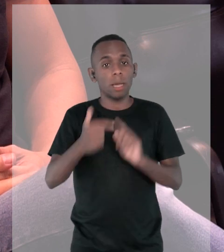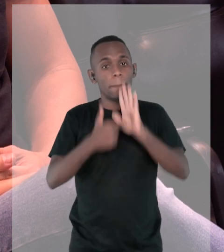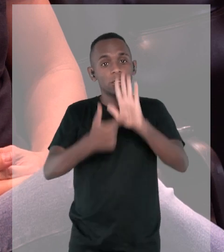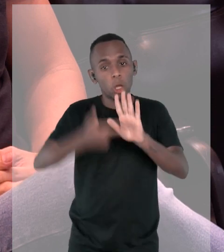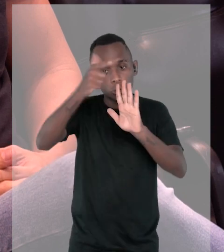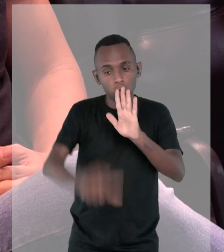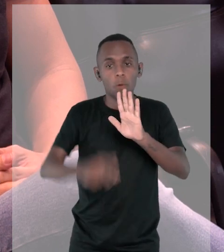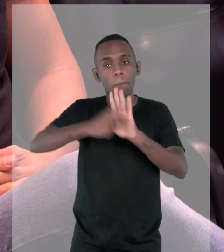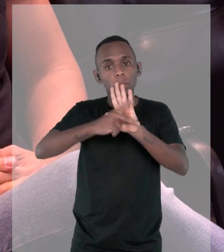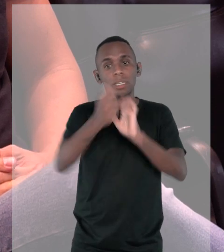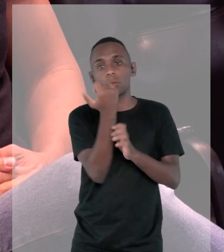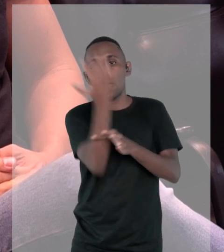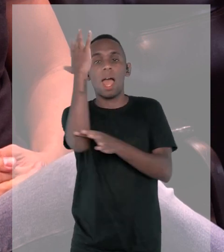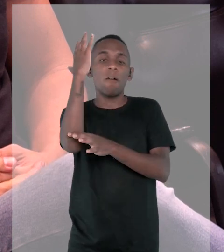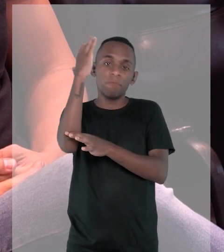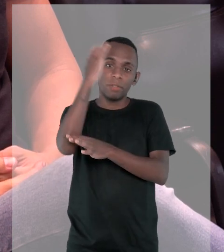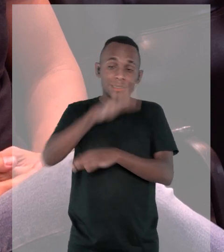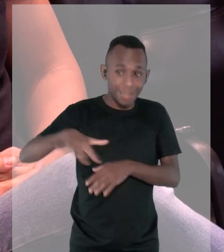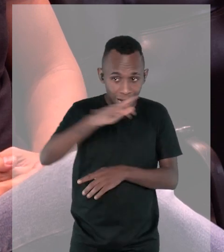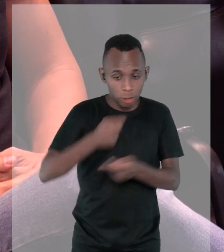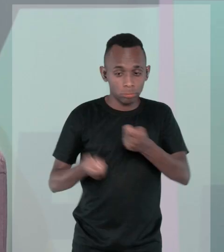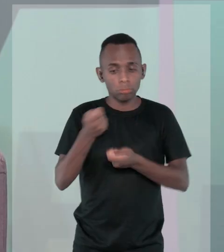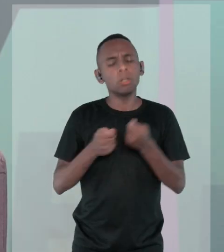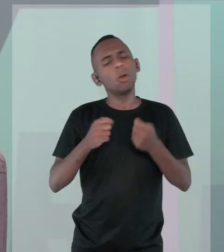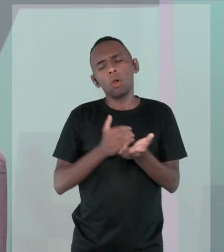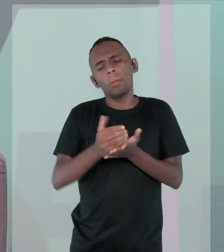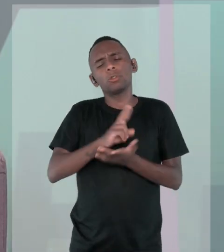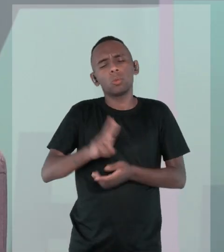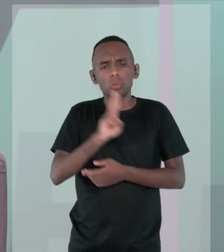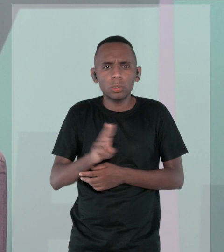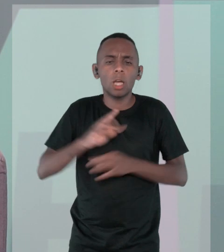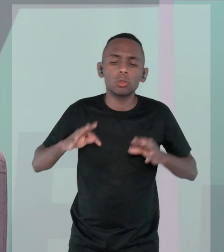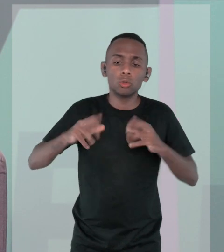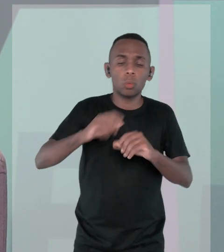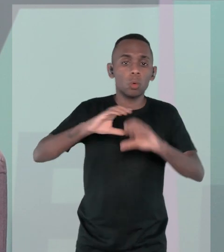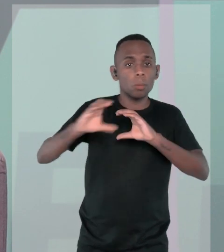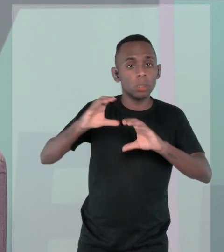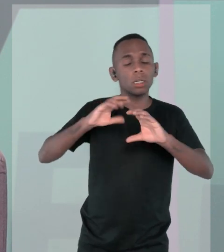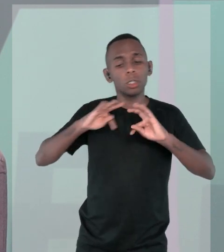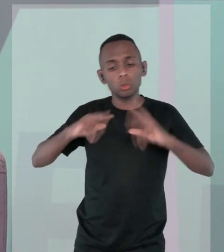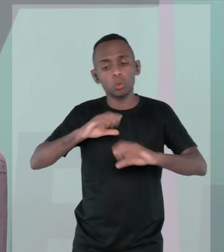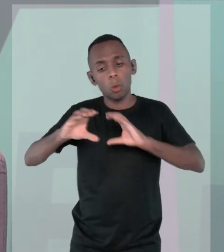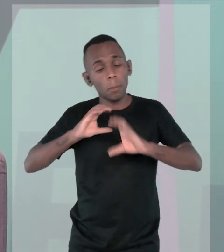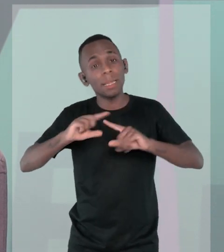reapresentou a Árvore ao mercado, nos 10 anos da Árvore, e a gente passou a usar Tudo Comunica, Tudo Comunica. Mas